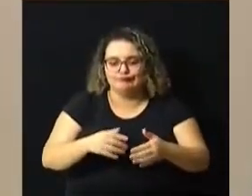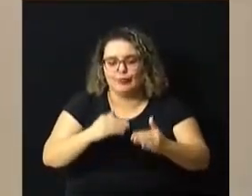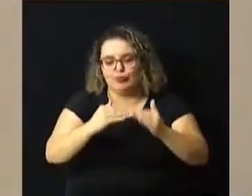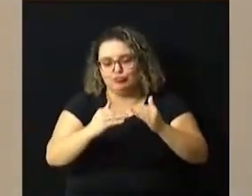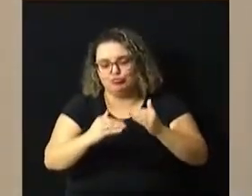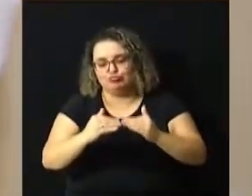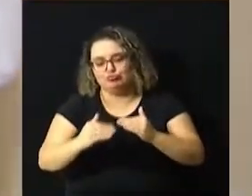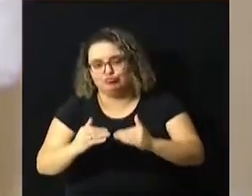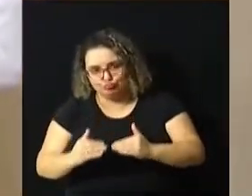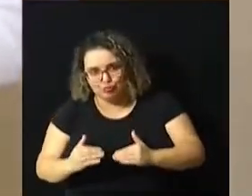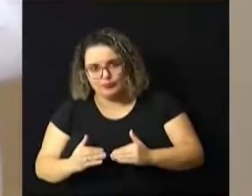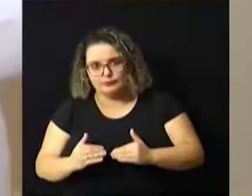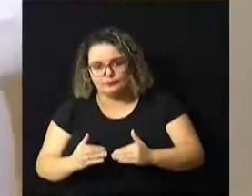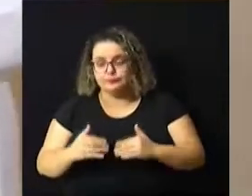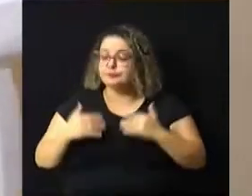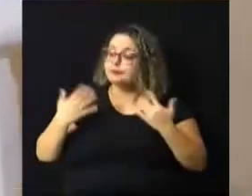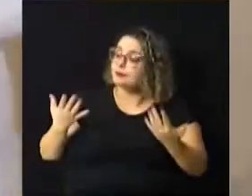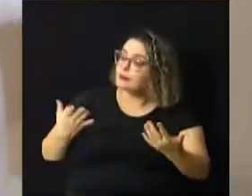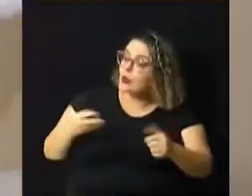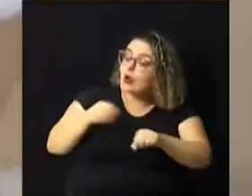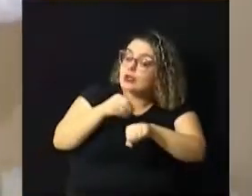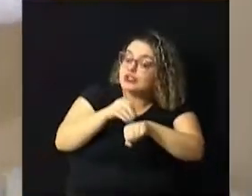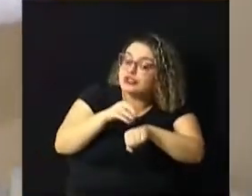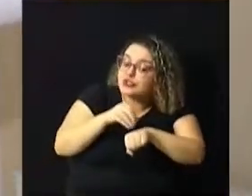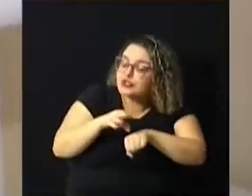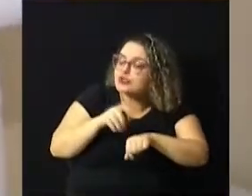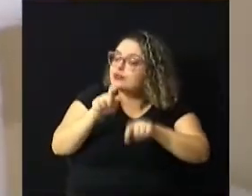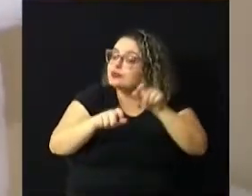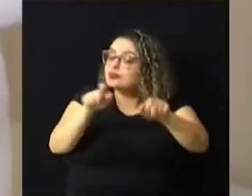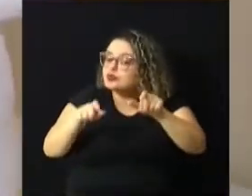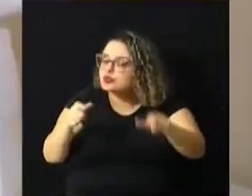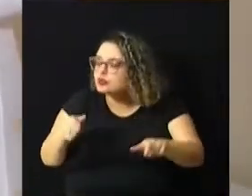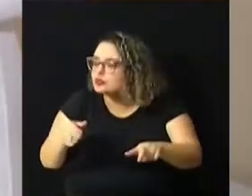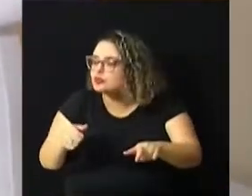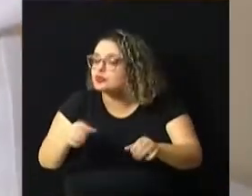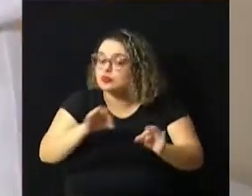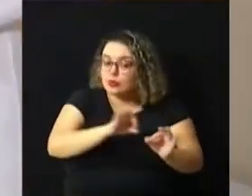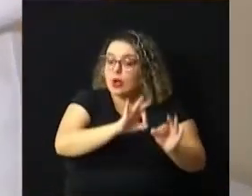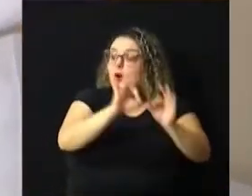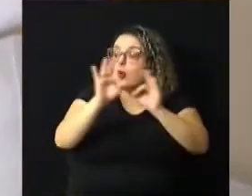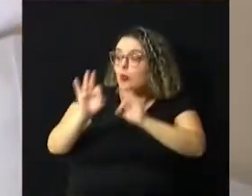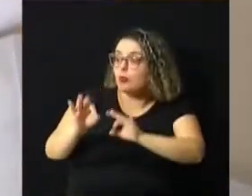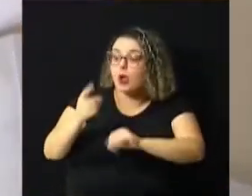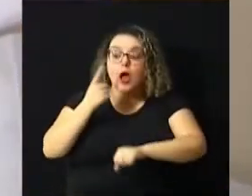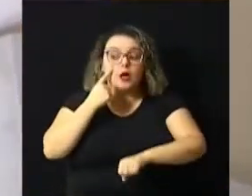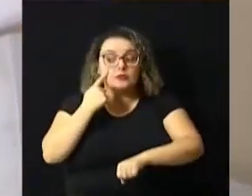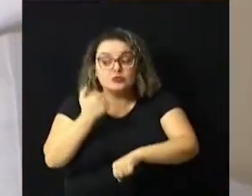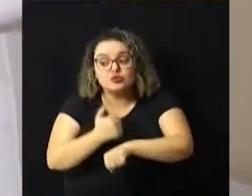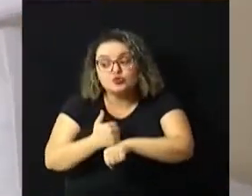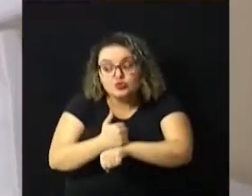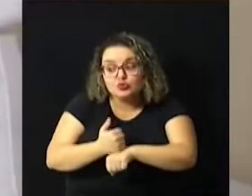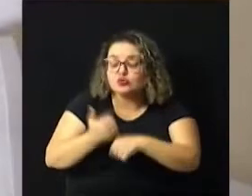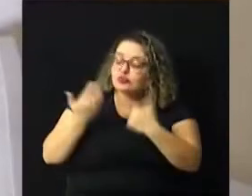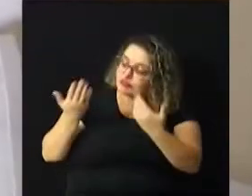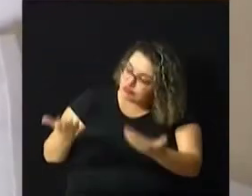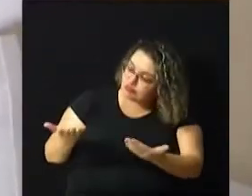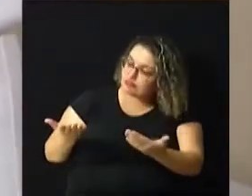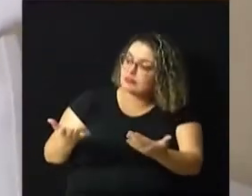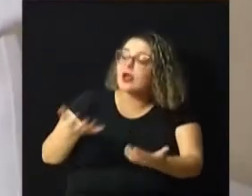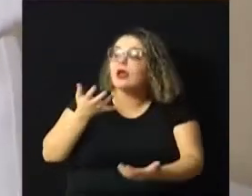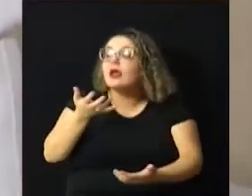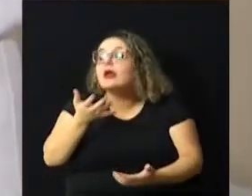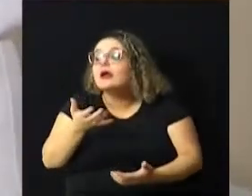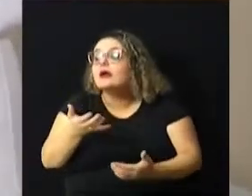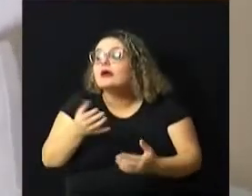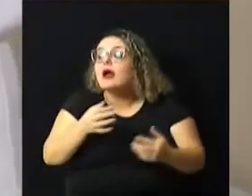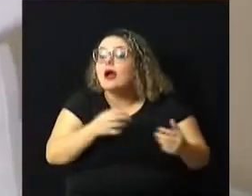degeneração. Quais as dicas que você dá para a galera que está acompanhando o quadro Se Liga na Profissão, que quer seguir